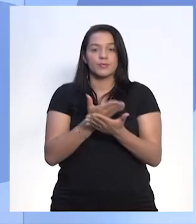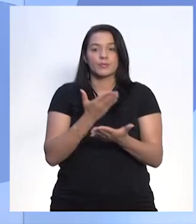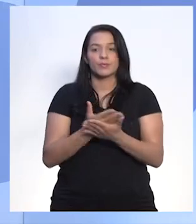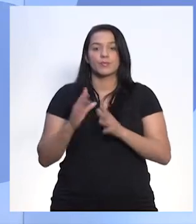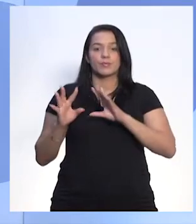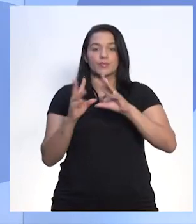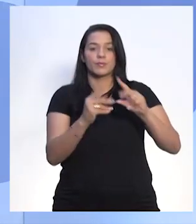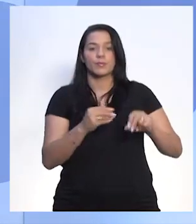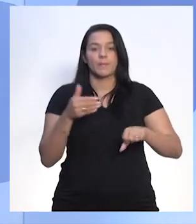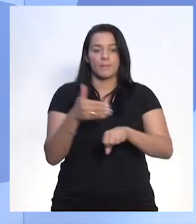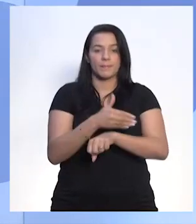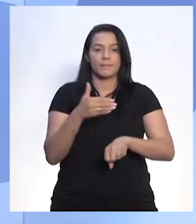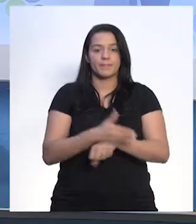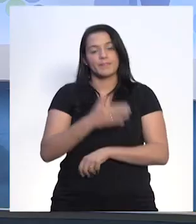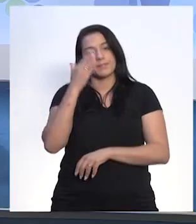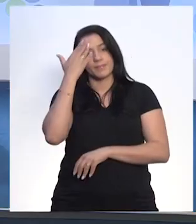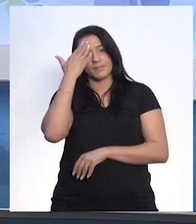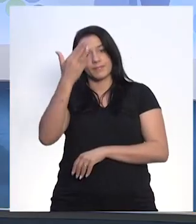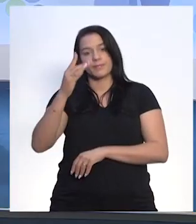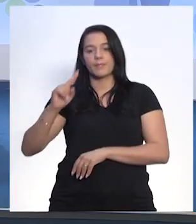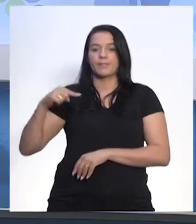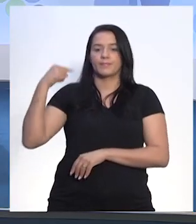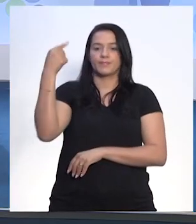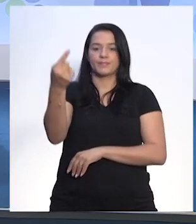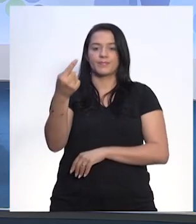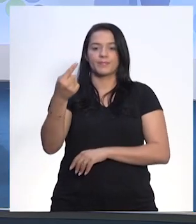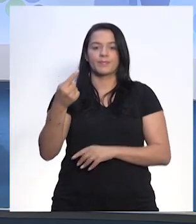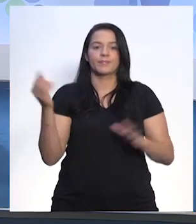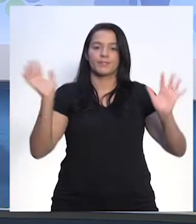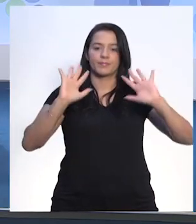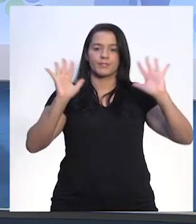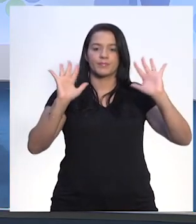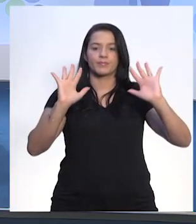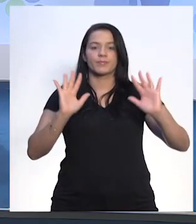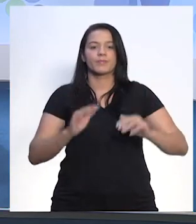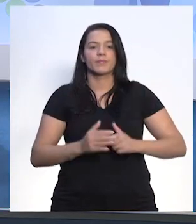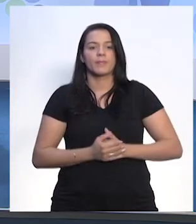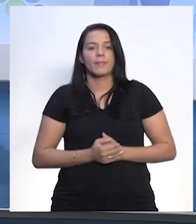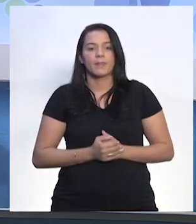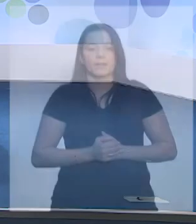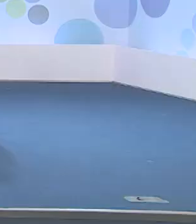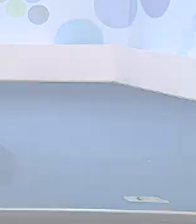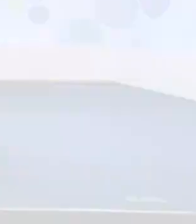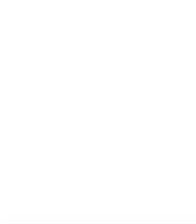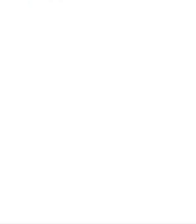obrigado a todos que participaram, até a próxima. Obrigadão, valeu, rapaziada, tchau, tchau, nono ano.